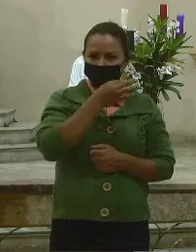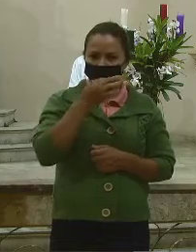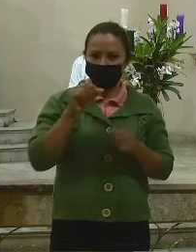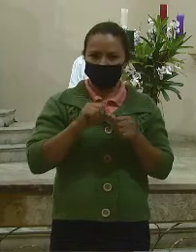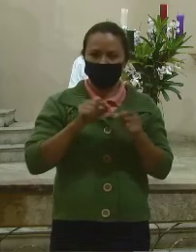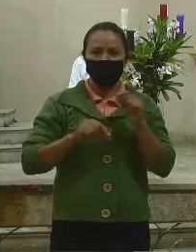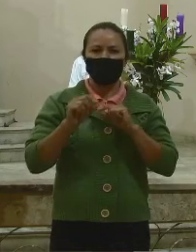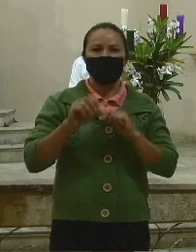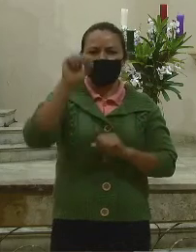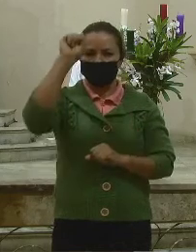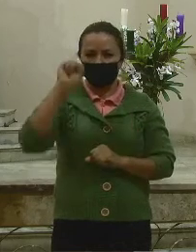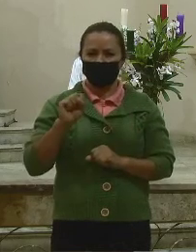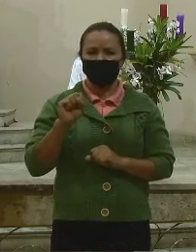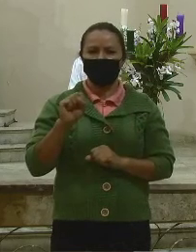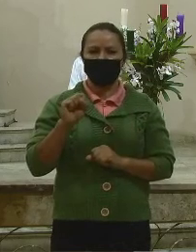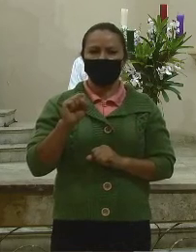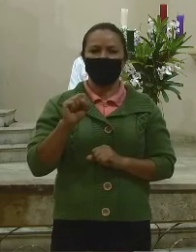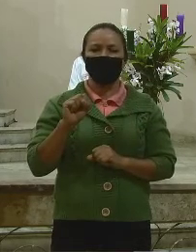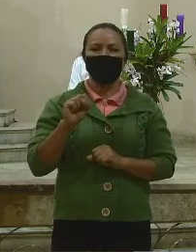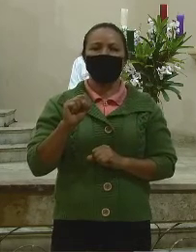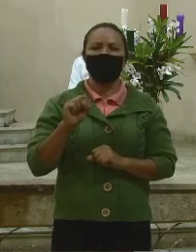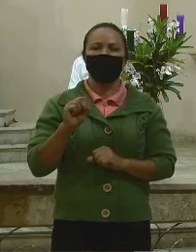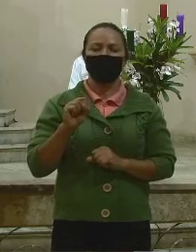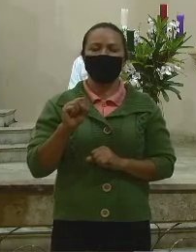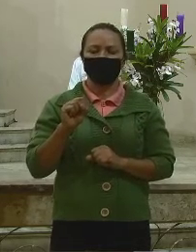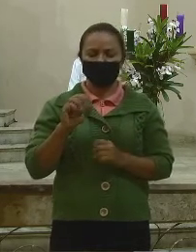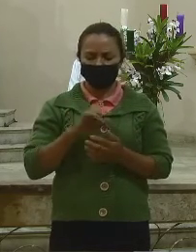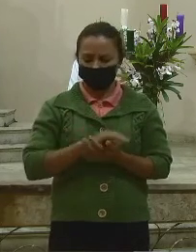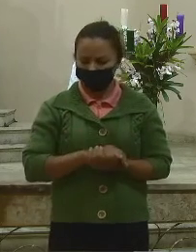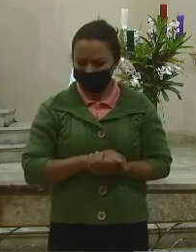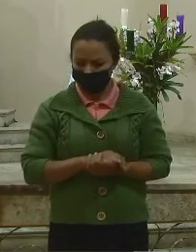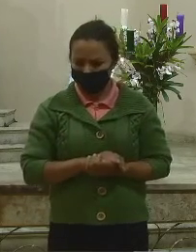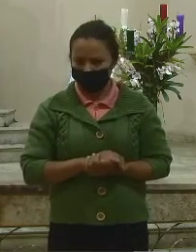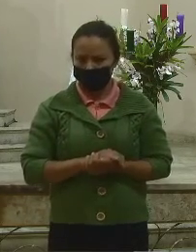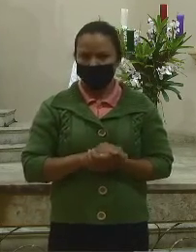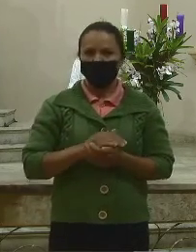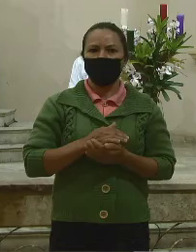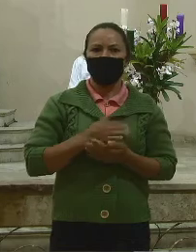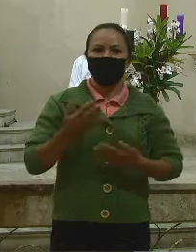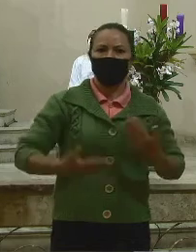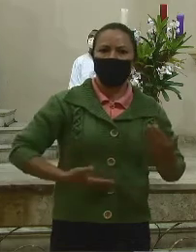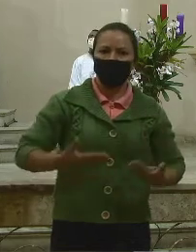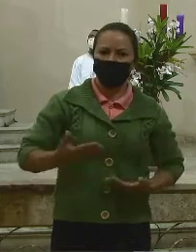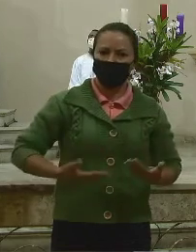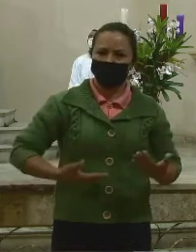que o sacramento da ordem oriente a nossa vida para o serviço